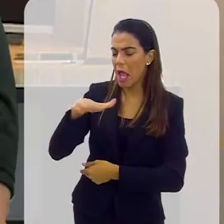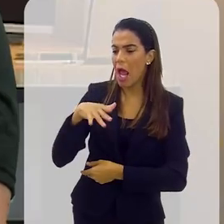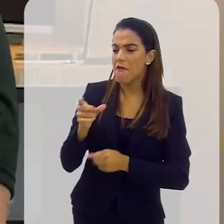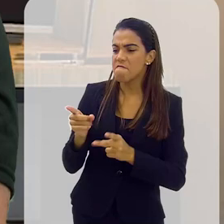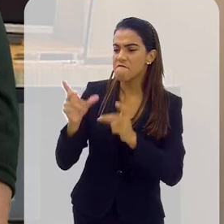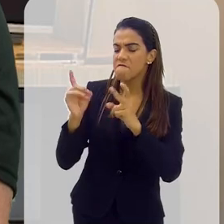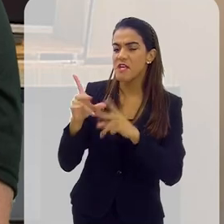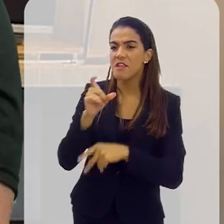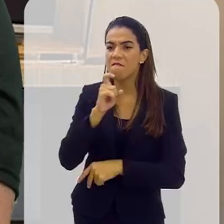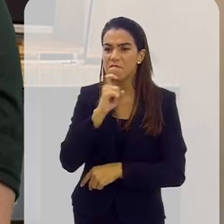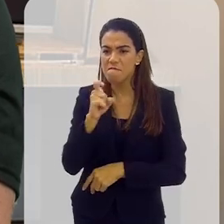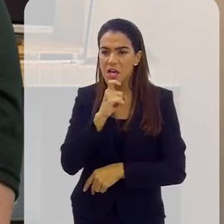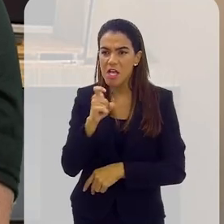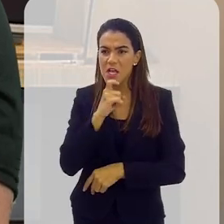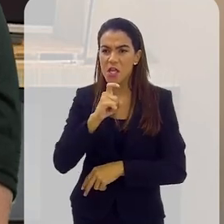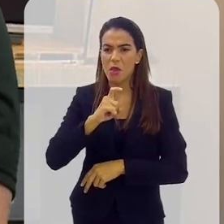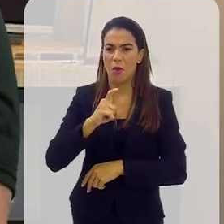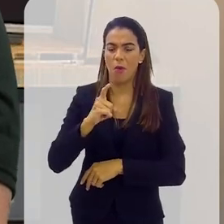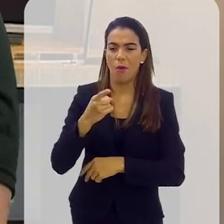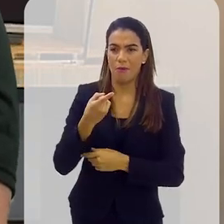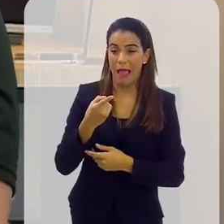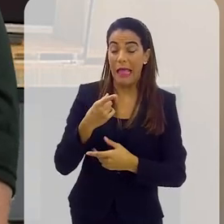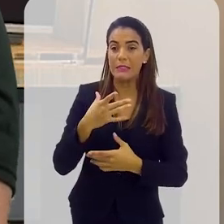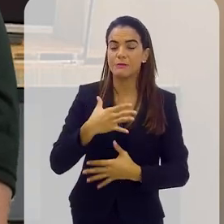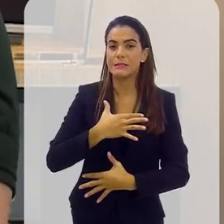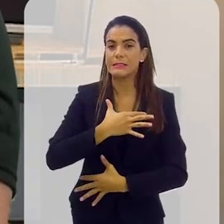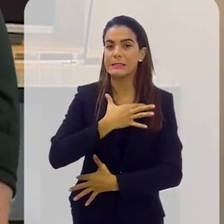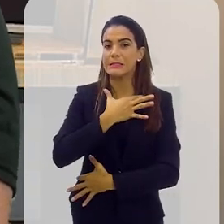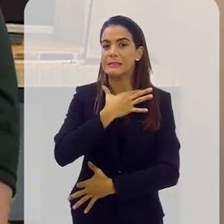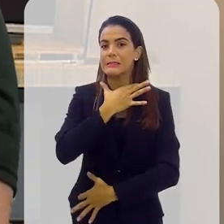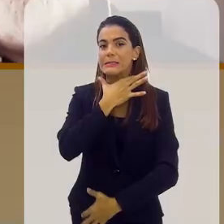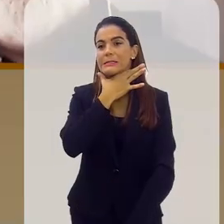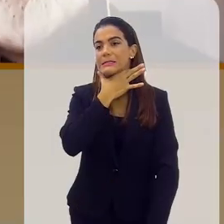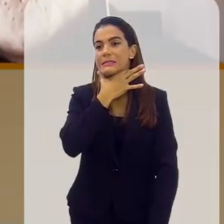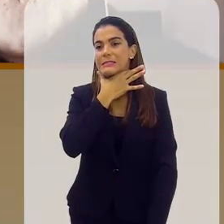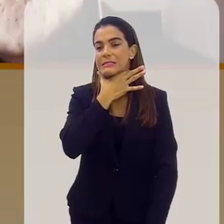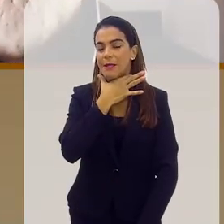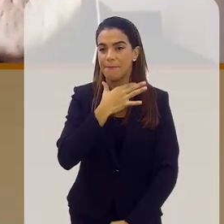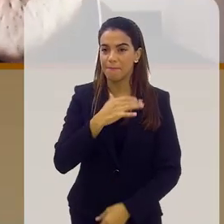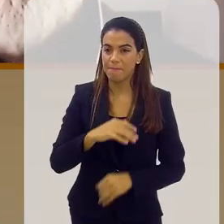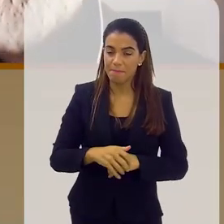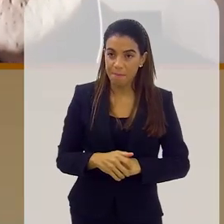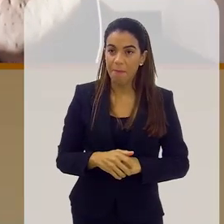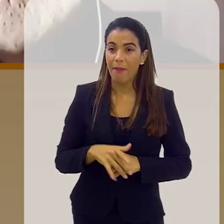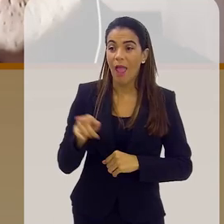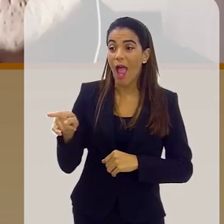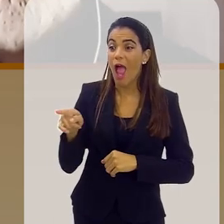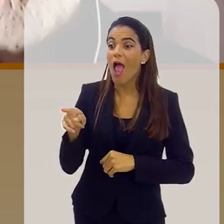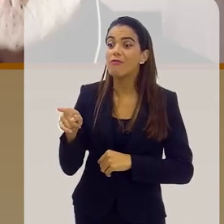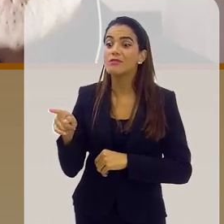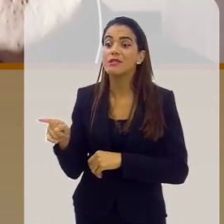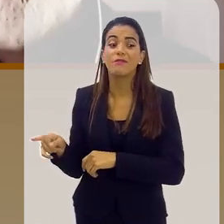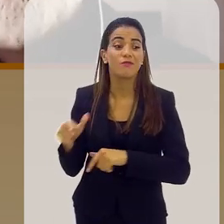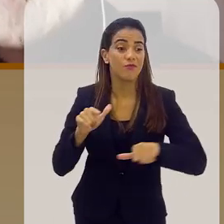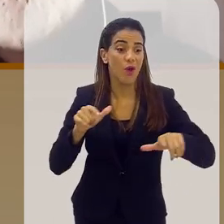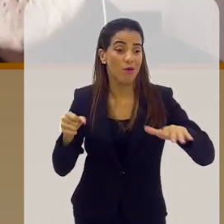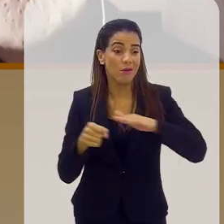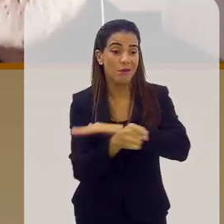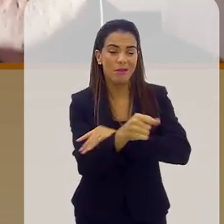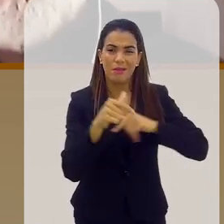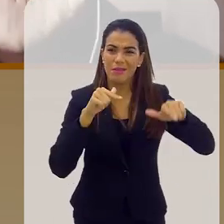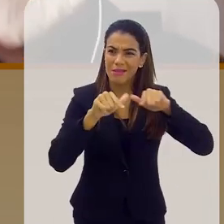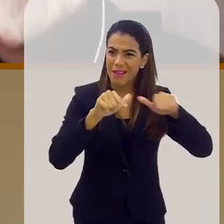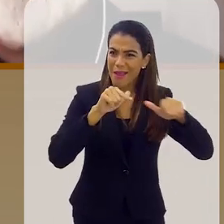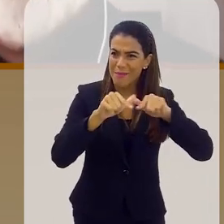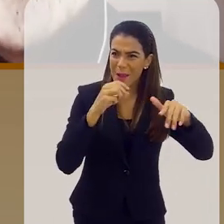de frigoríficos, mas que Exato. depois começou a ter uma crise, né? E aí você acabou indo parar no metrô, né?